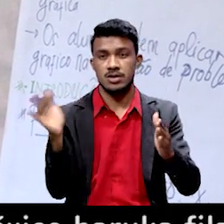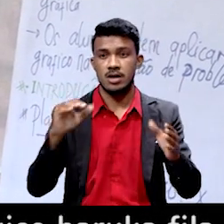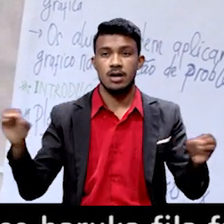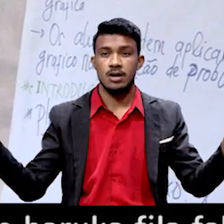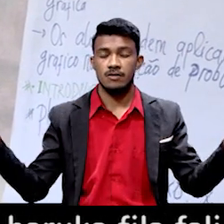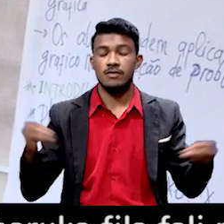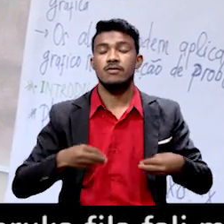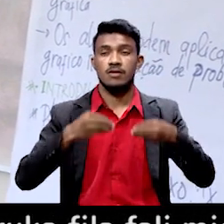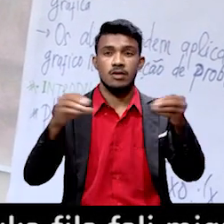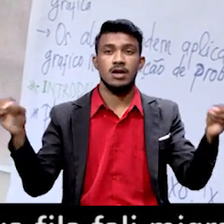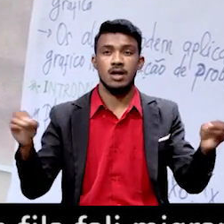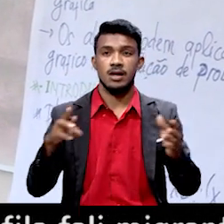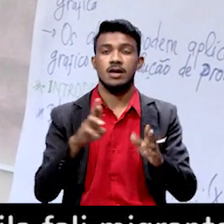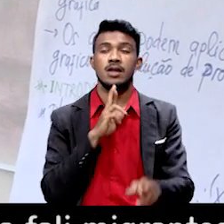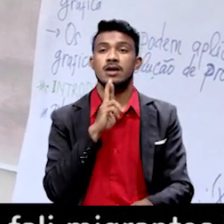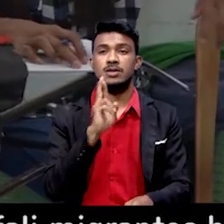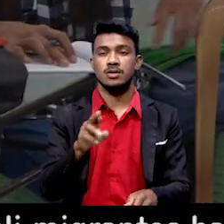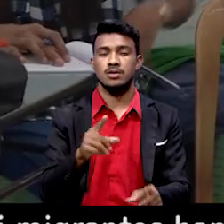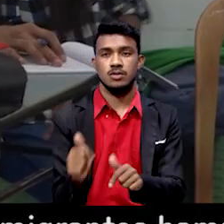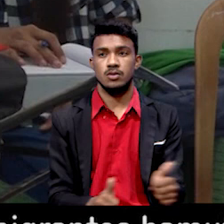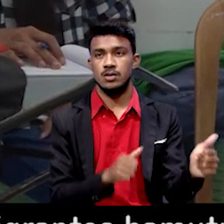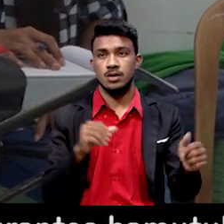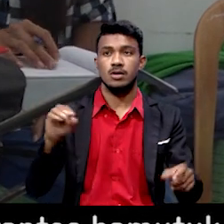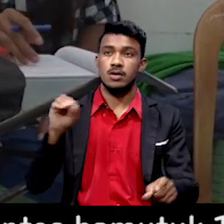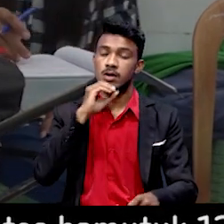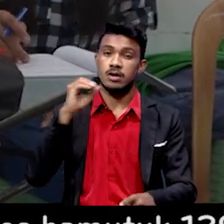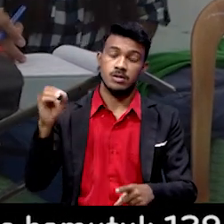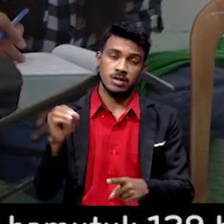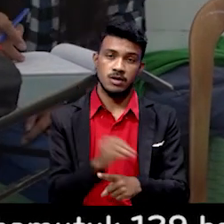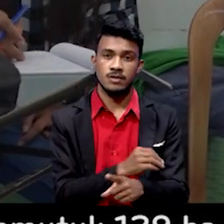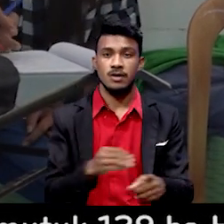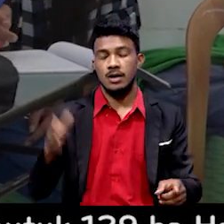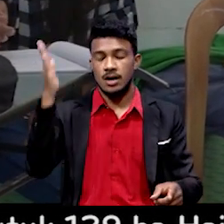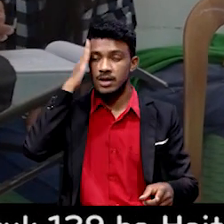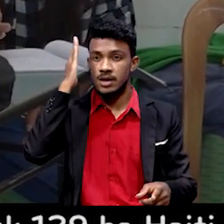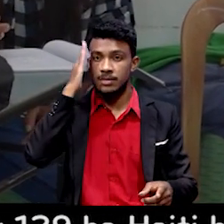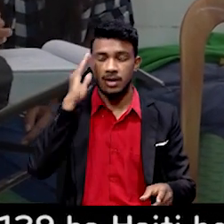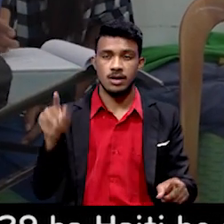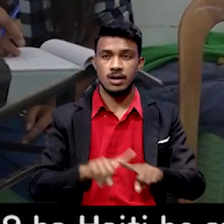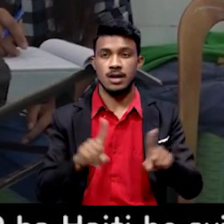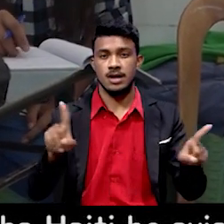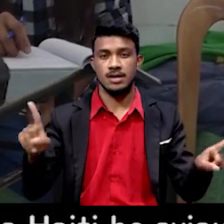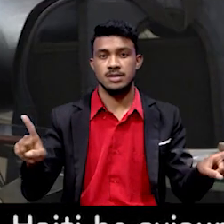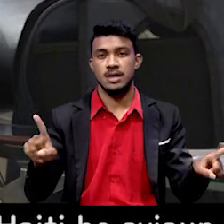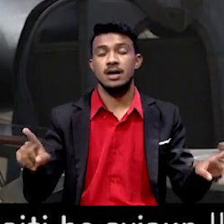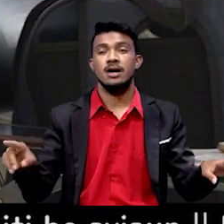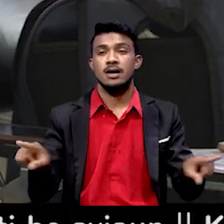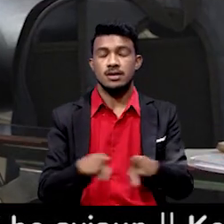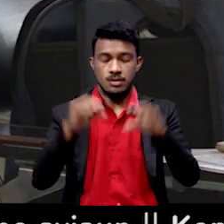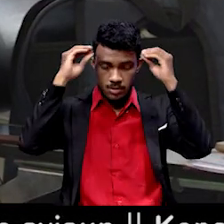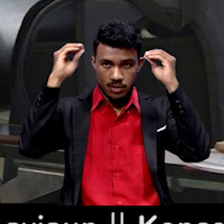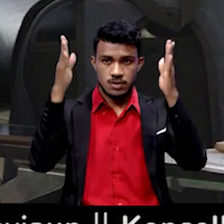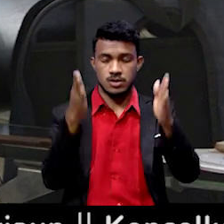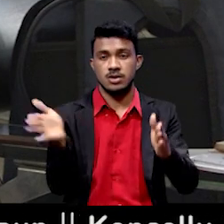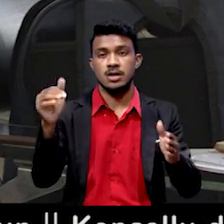resultado nebe tuir e tani objetivo baseia ba sira ne nível conhecimento nebe la hanesan, no ne professor sira tem